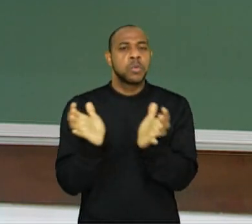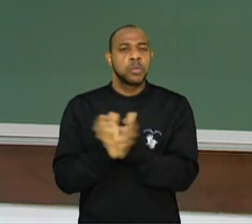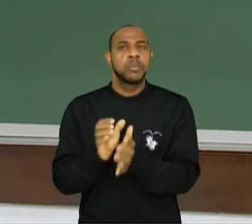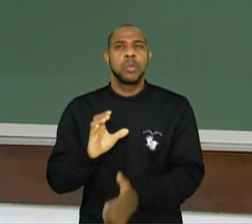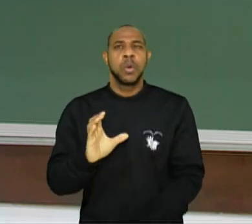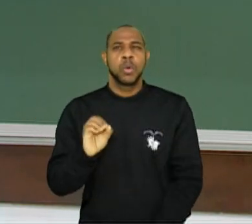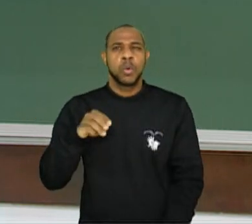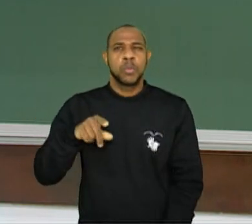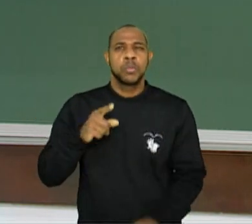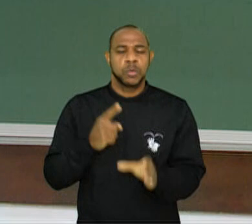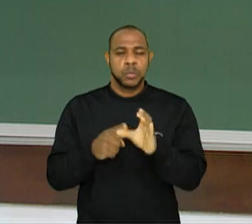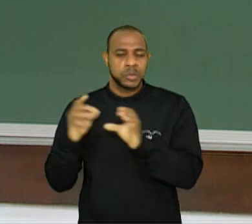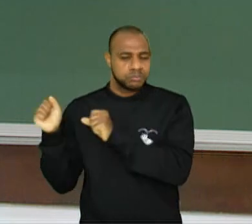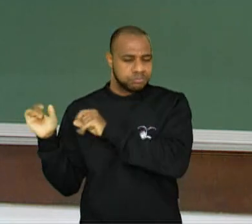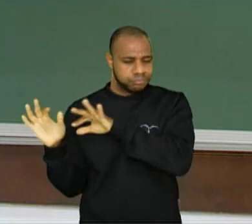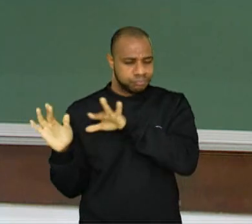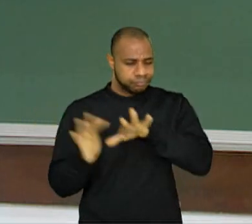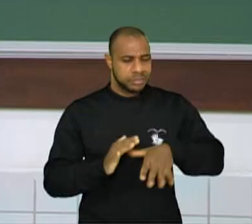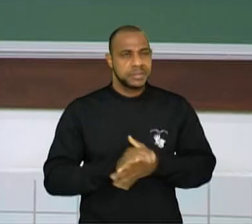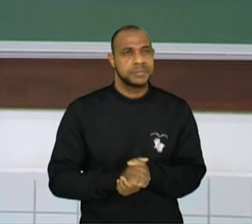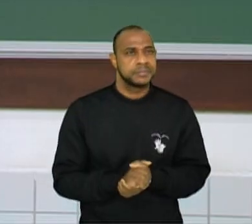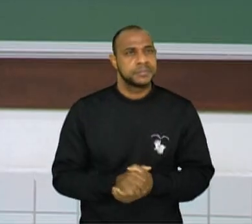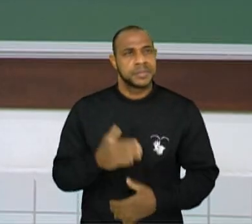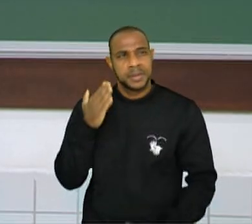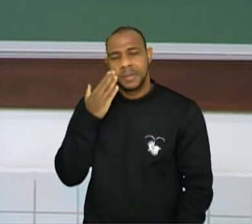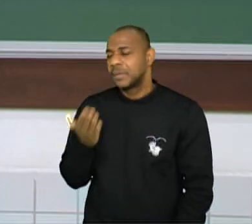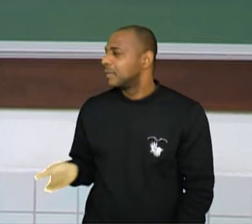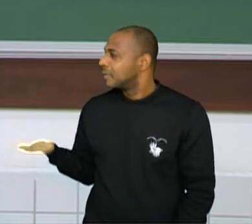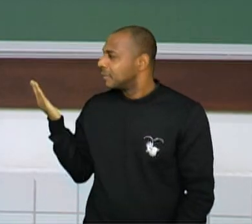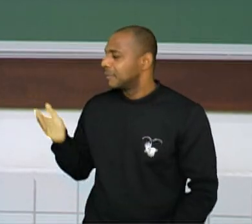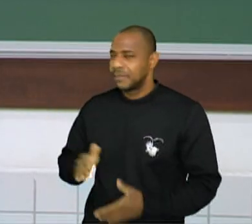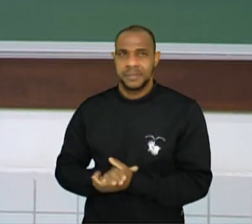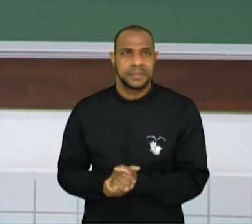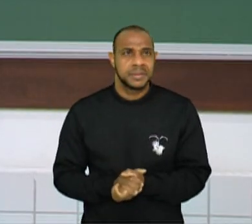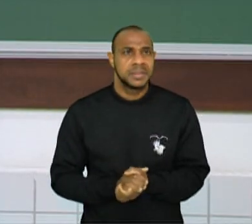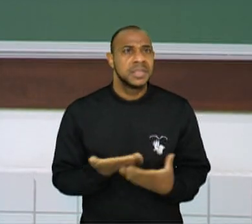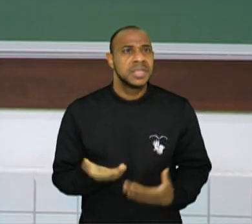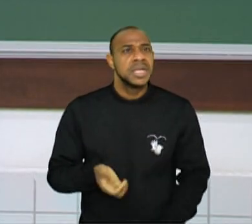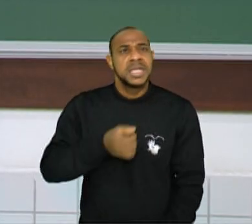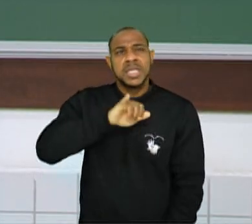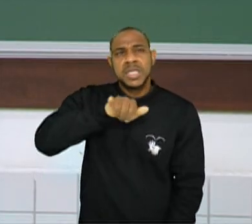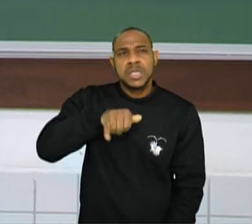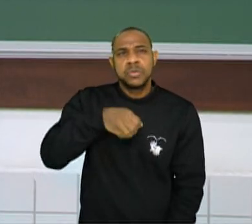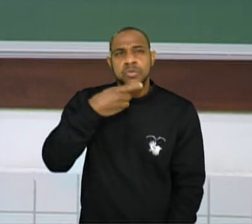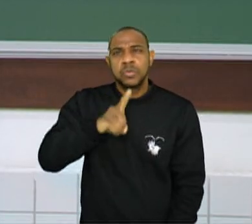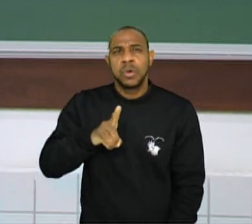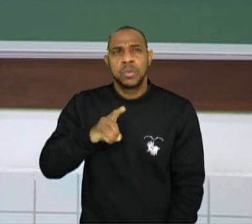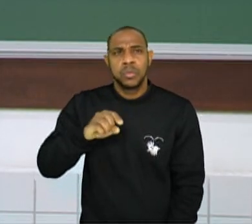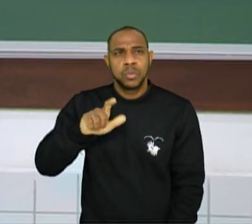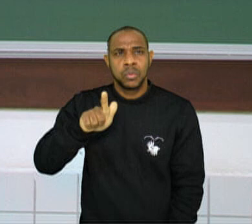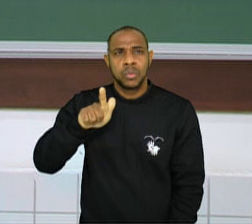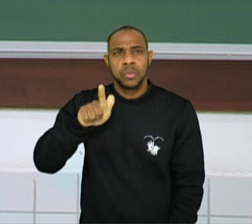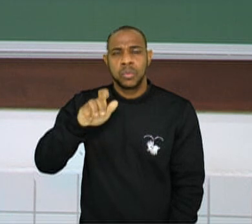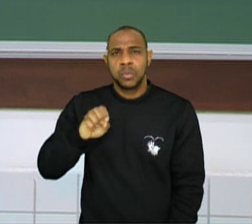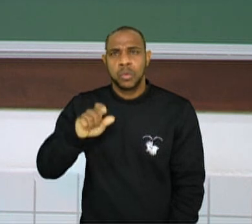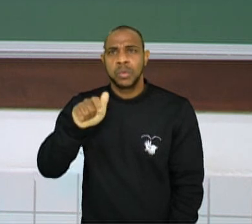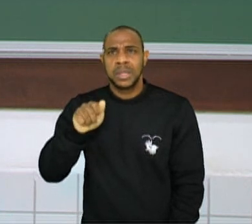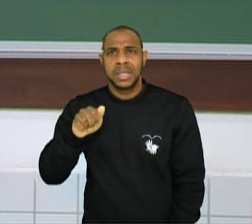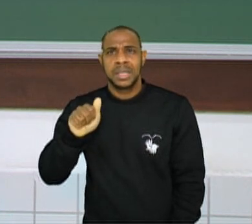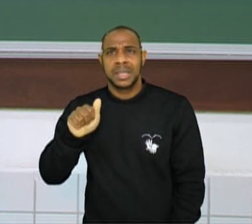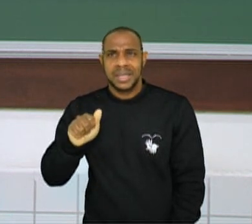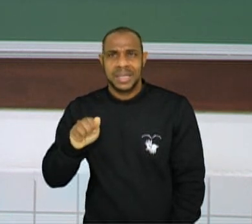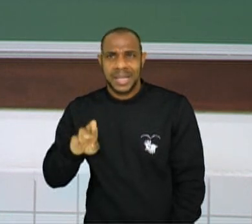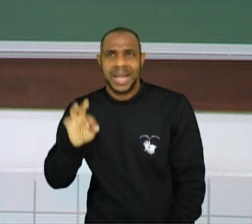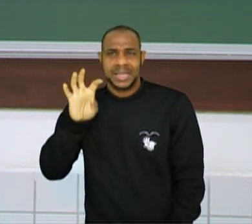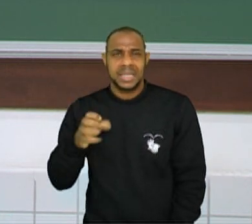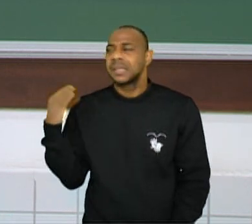da imprensa. Okay? Bom, e o João Goulart? O que ele fez no seu governo para merecer